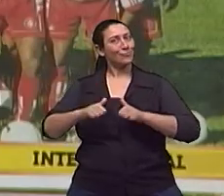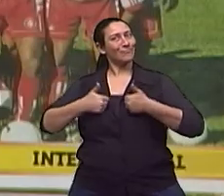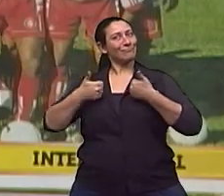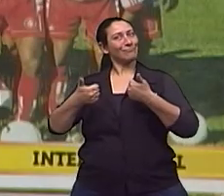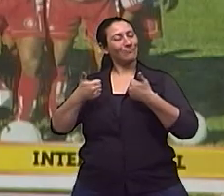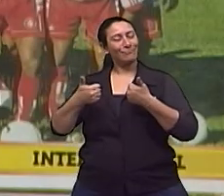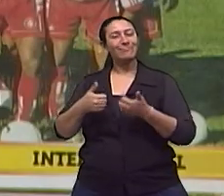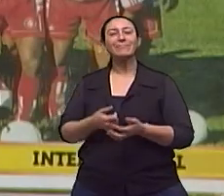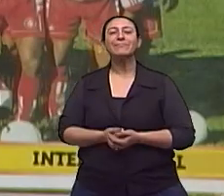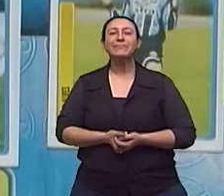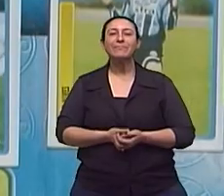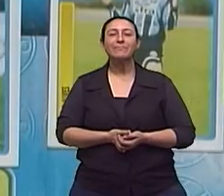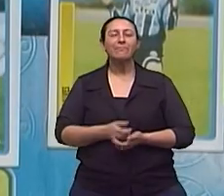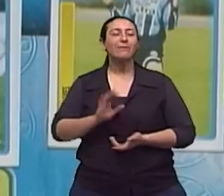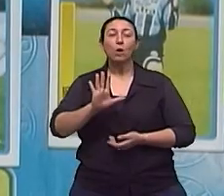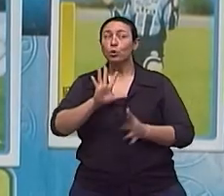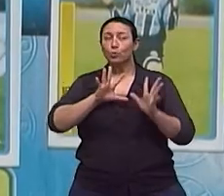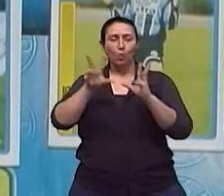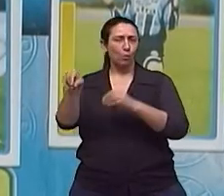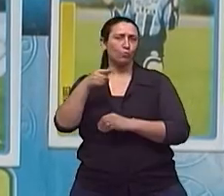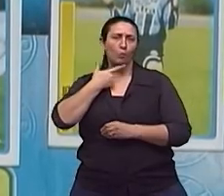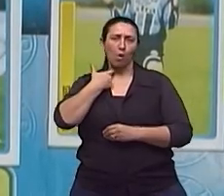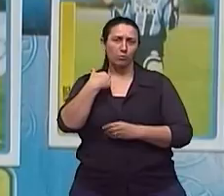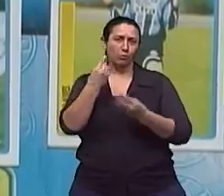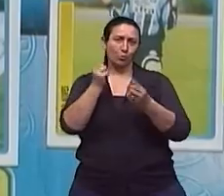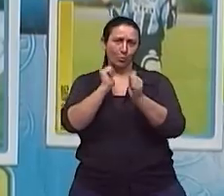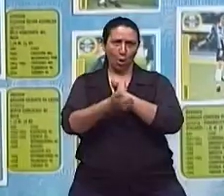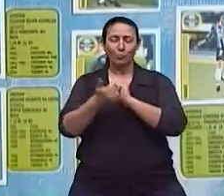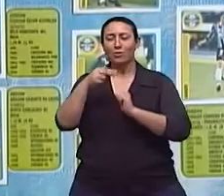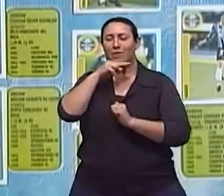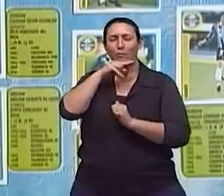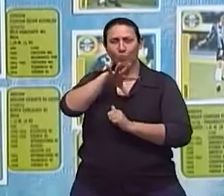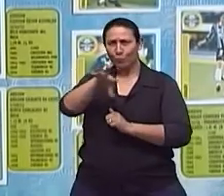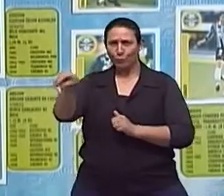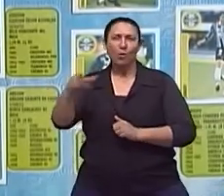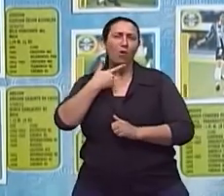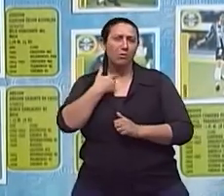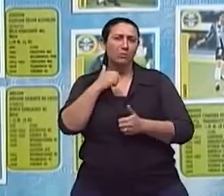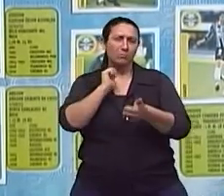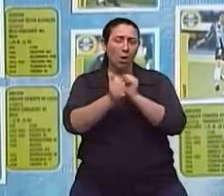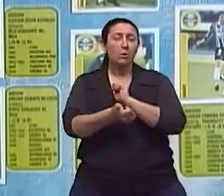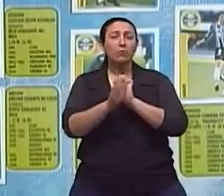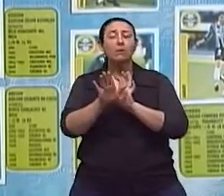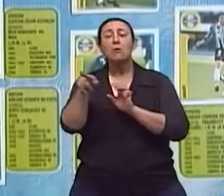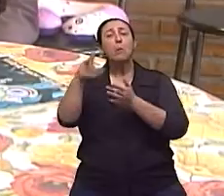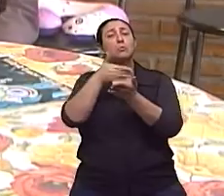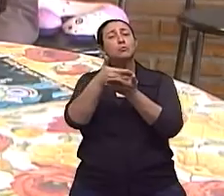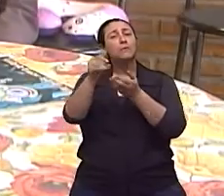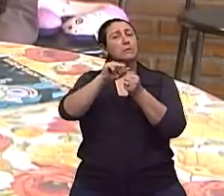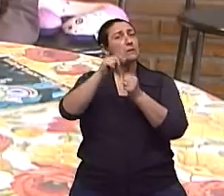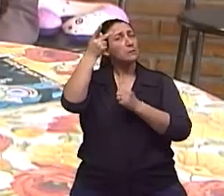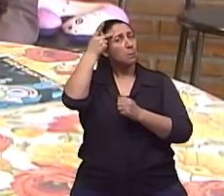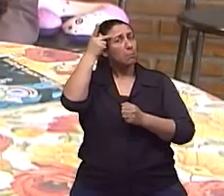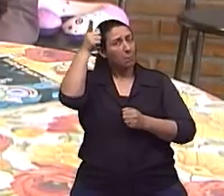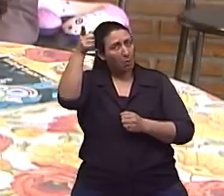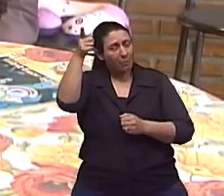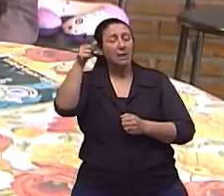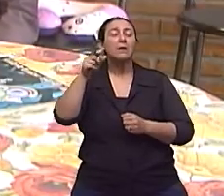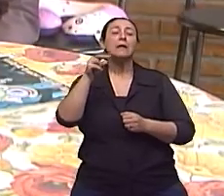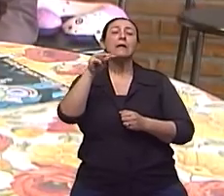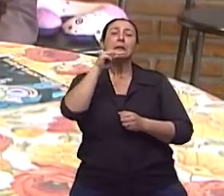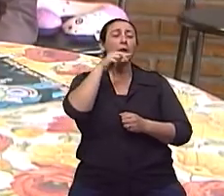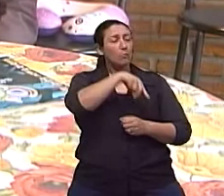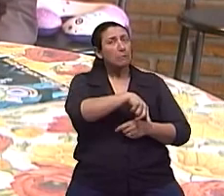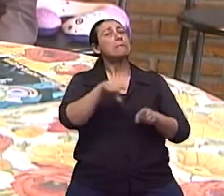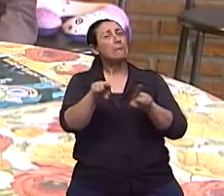autoestima todos eles gostam muito de esporte e o meus netos começar a fazer lá em São Paulo e o método aqui